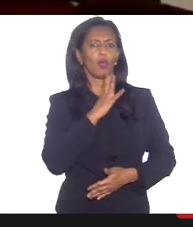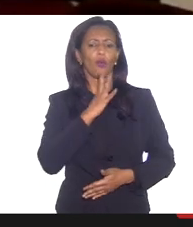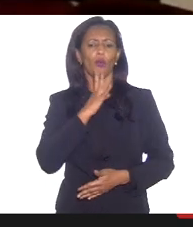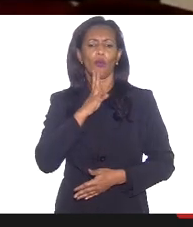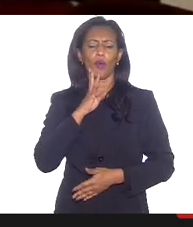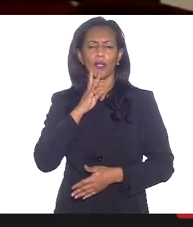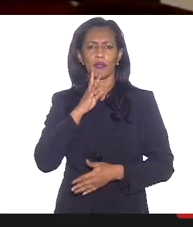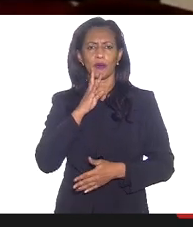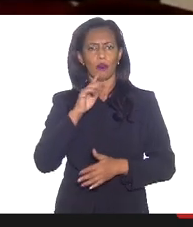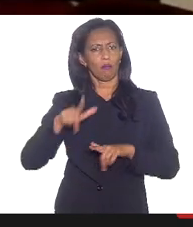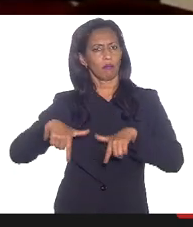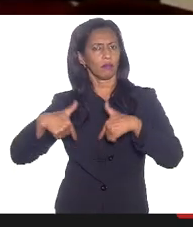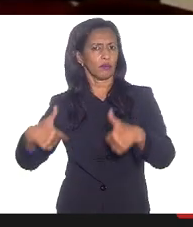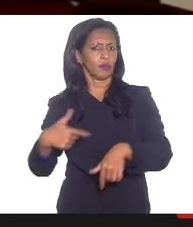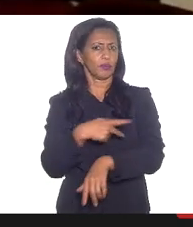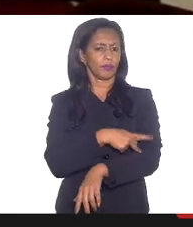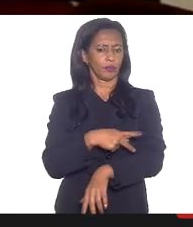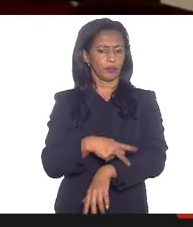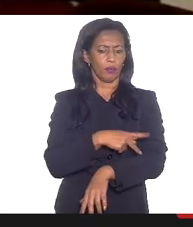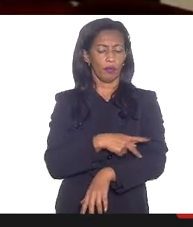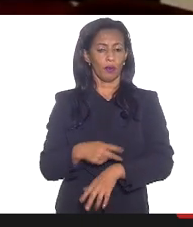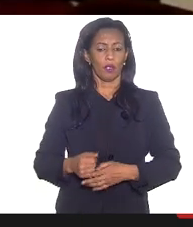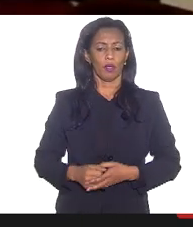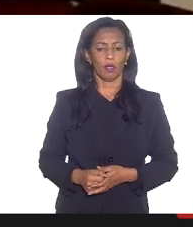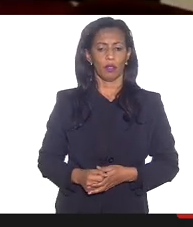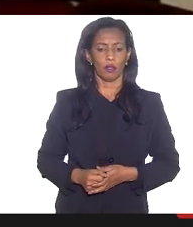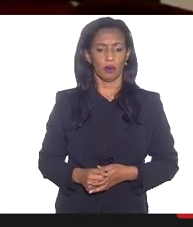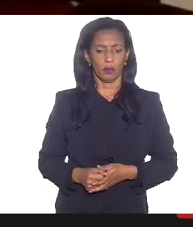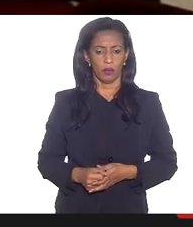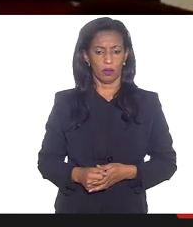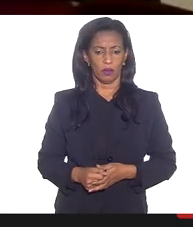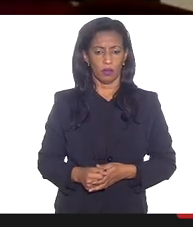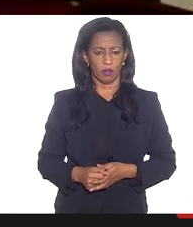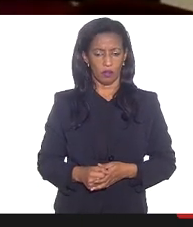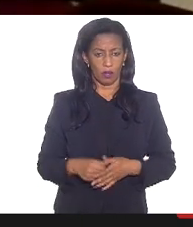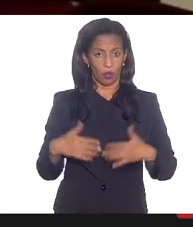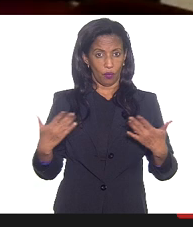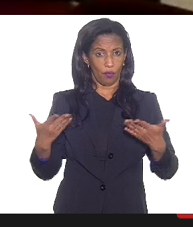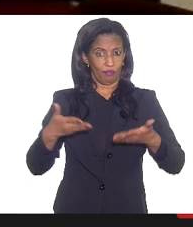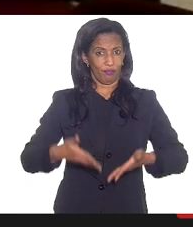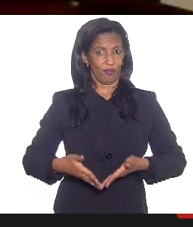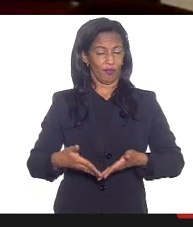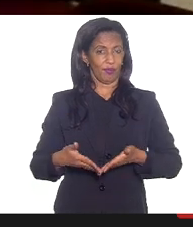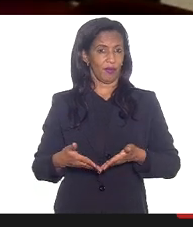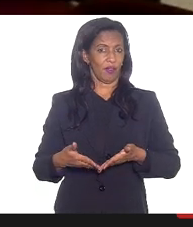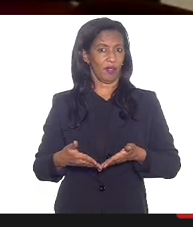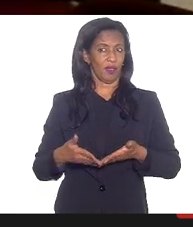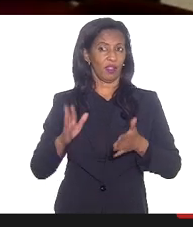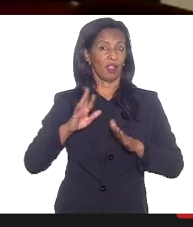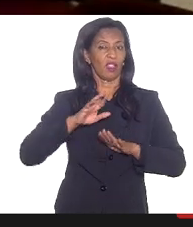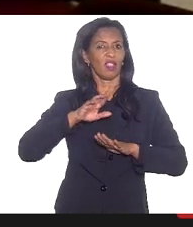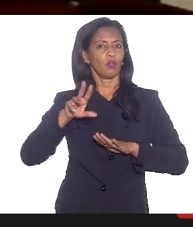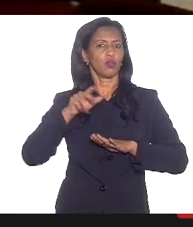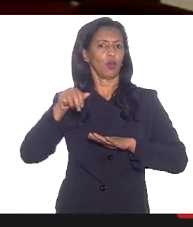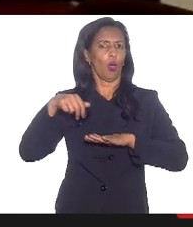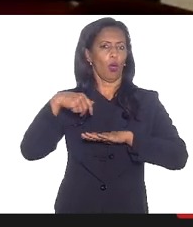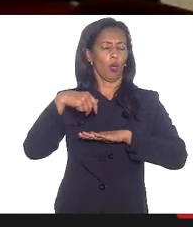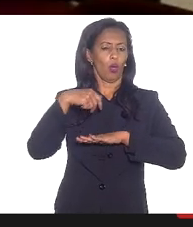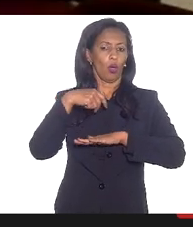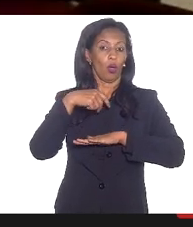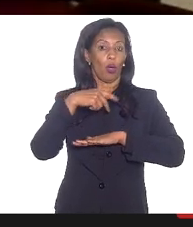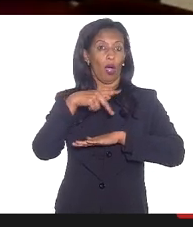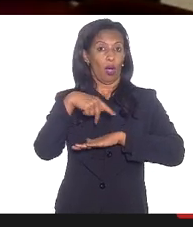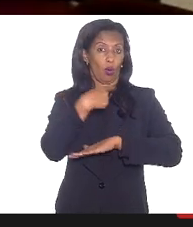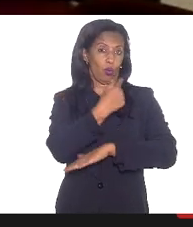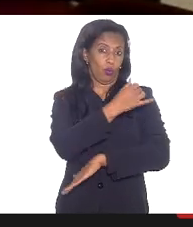ações pedagógicas. Foi dado, né, não ao Rio de Janeiro, mas eu acho que ao país, né, um grande